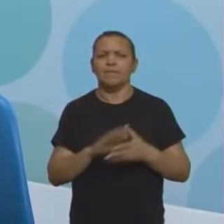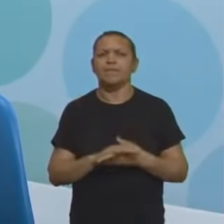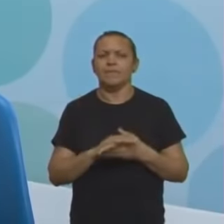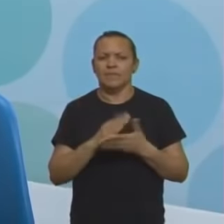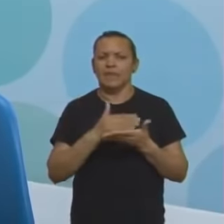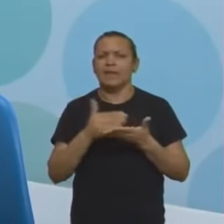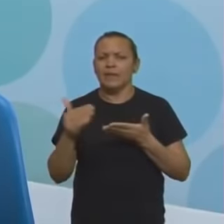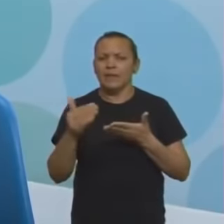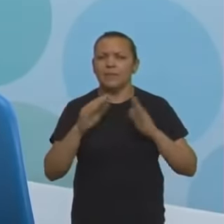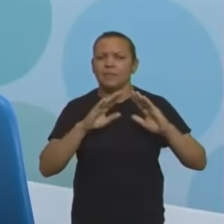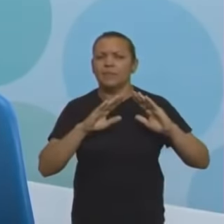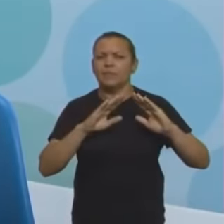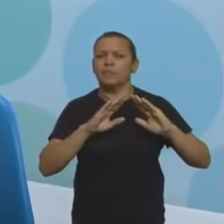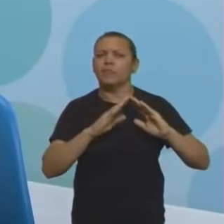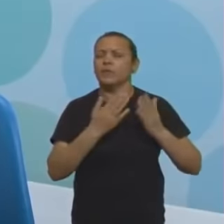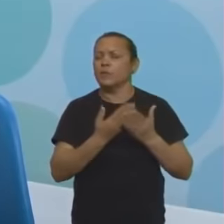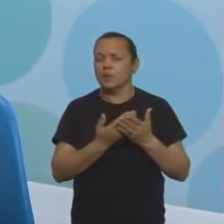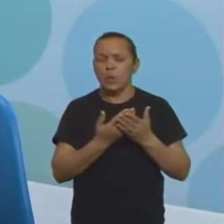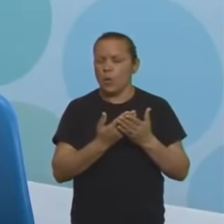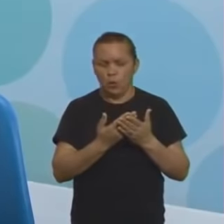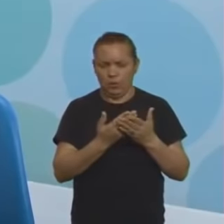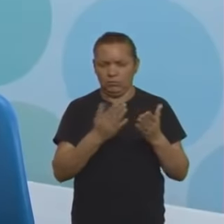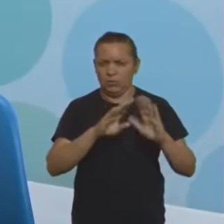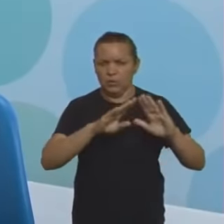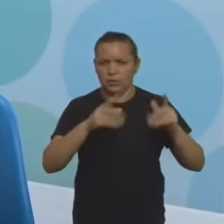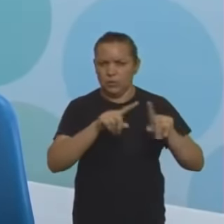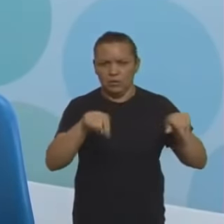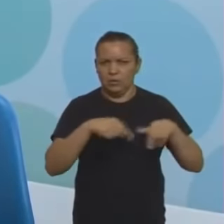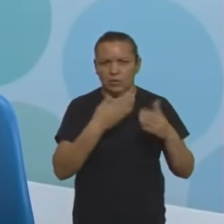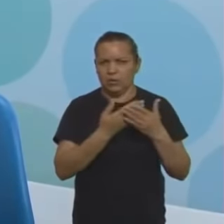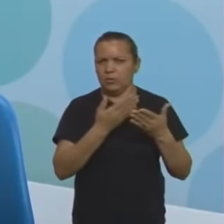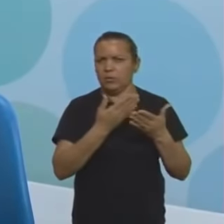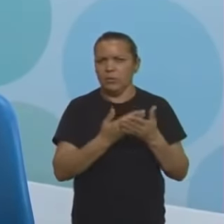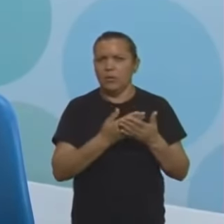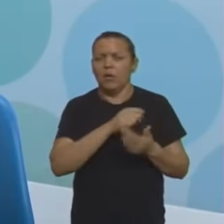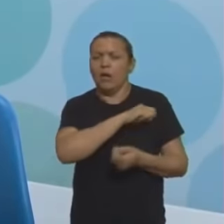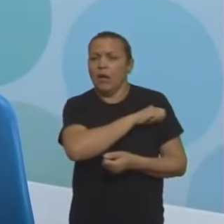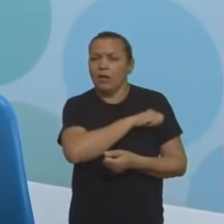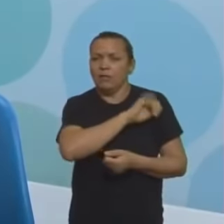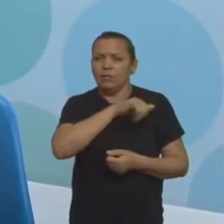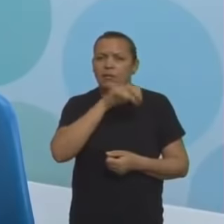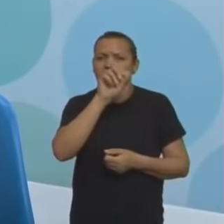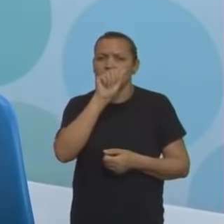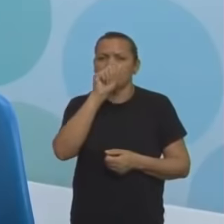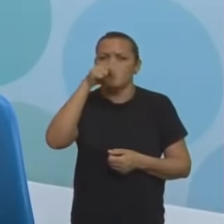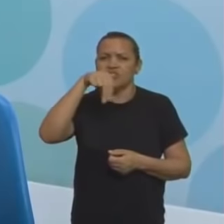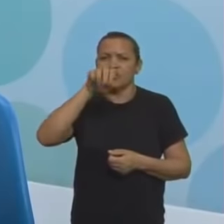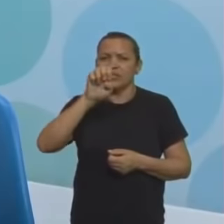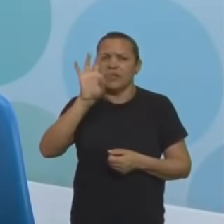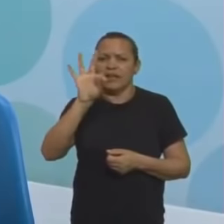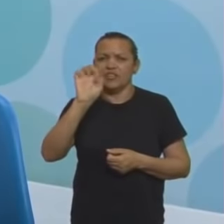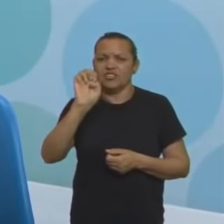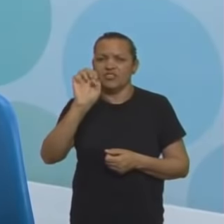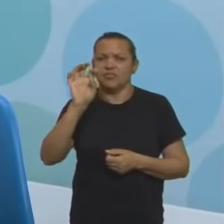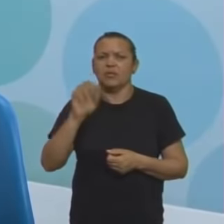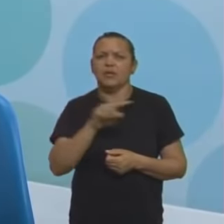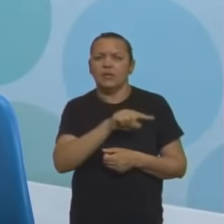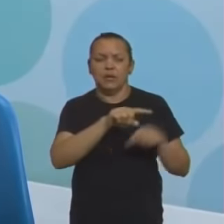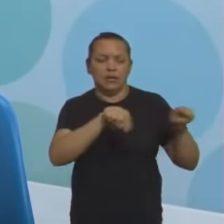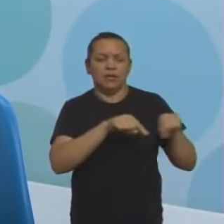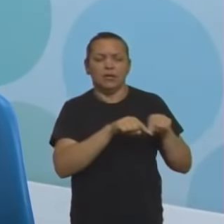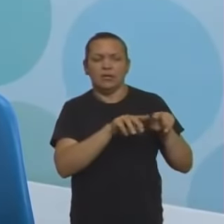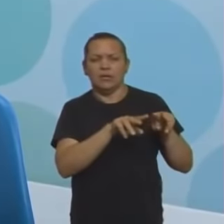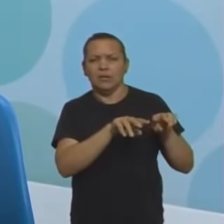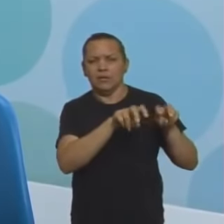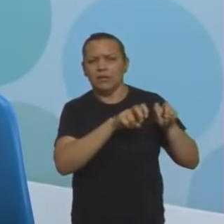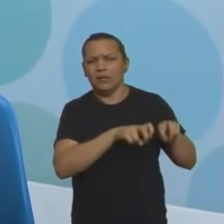Vamos uma escola hipotética, né? A aluna Janete estava na classe quando